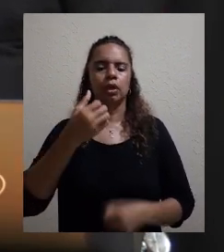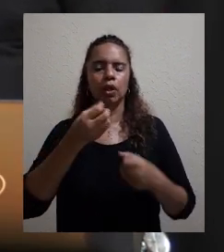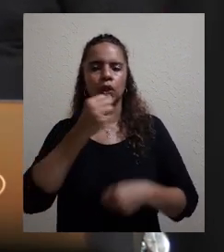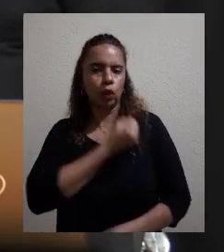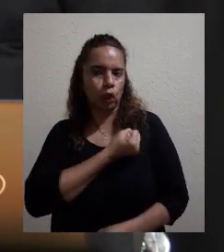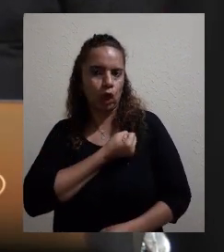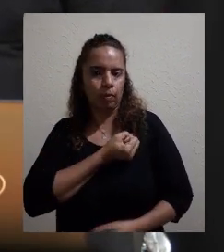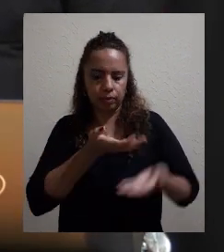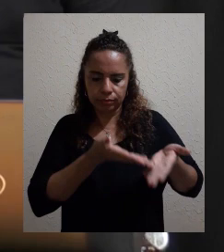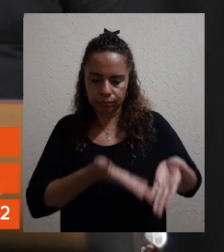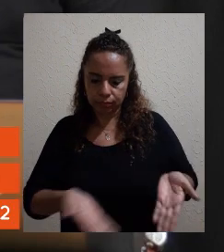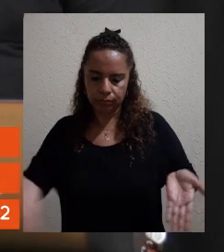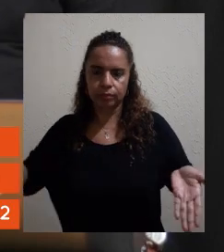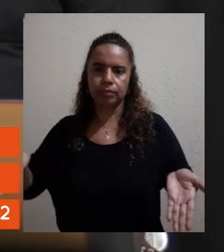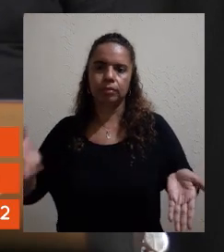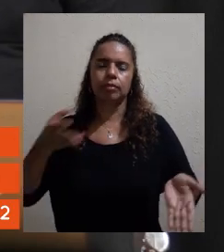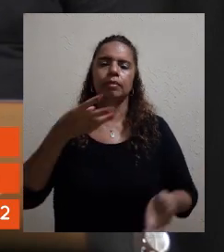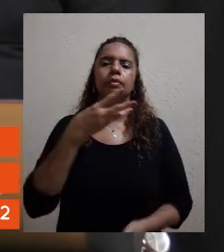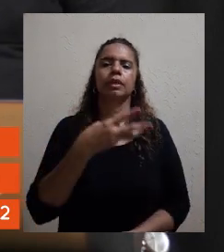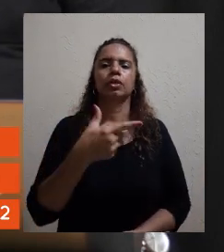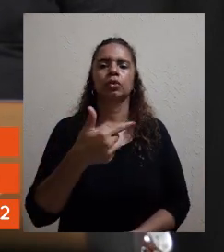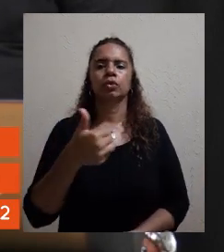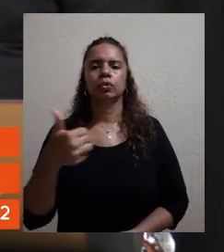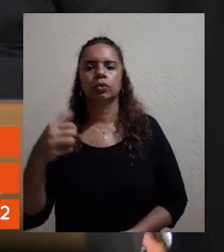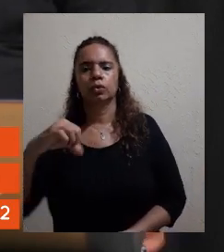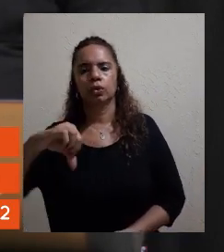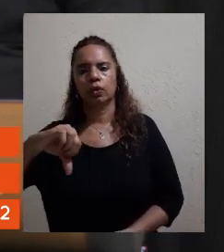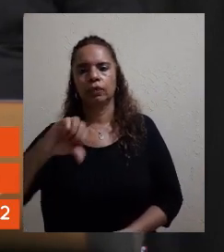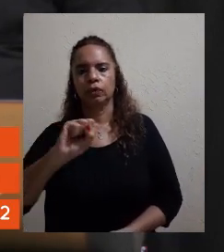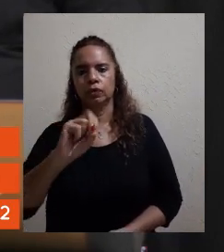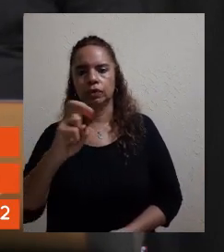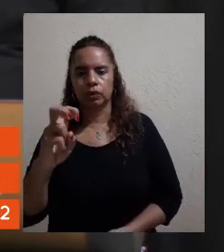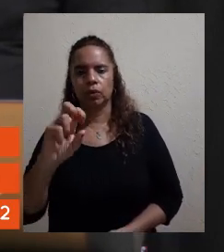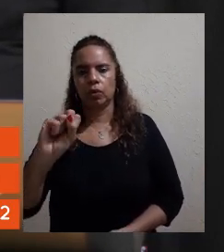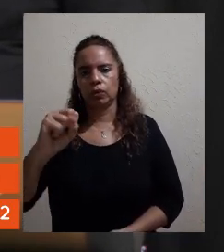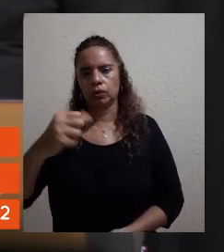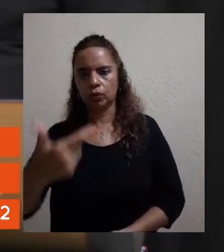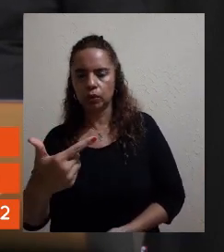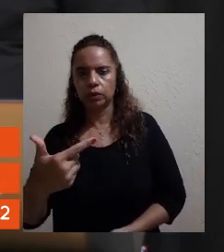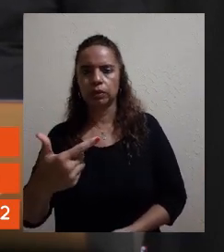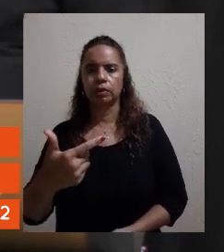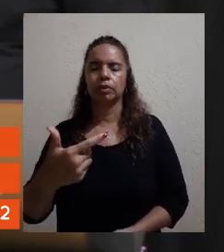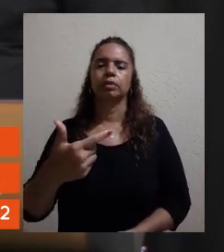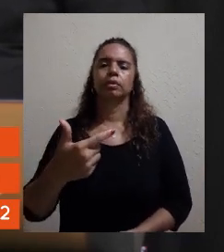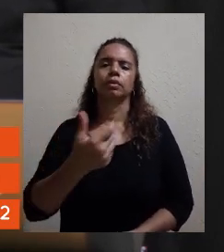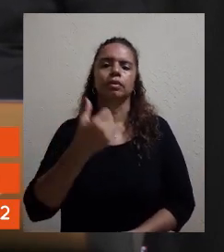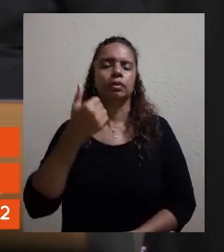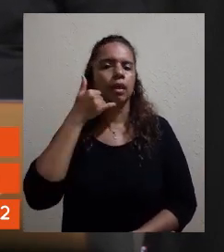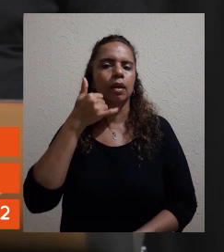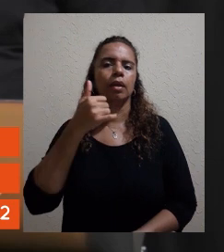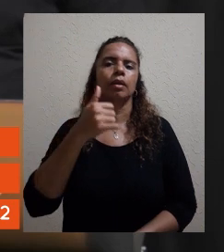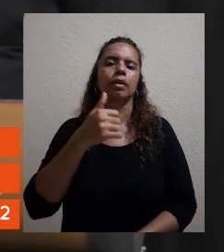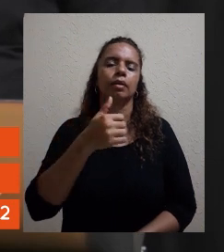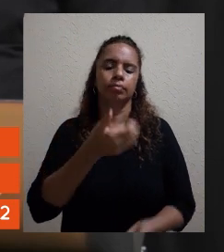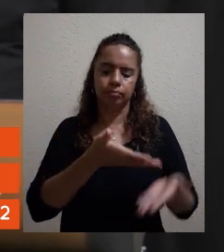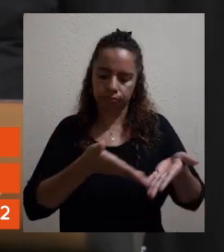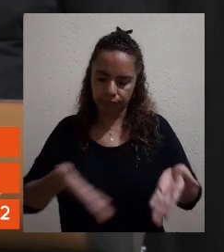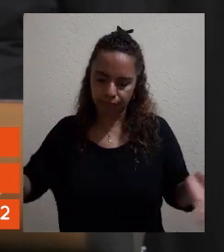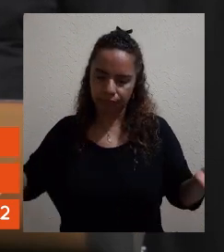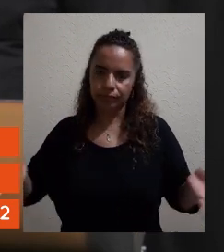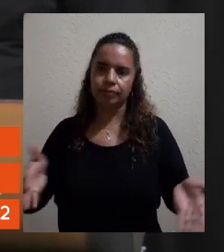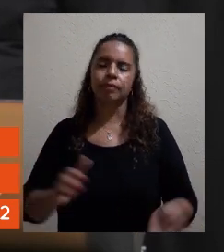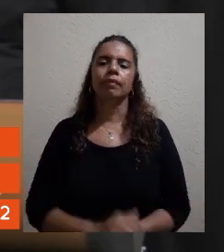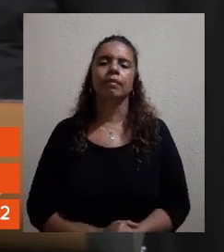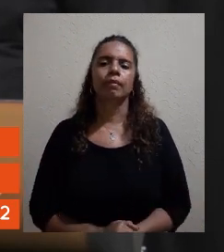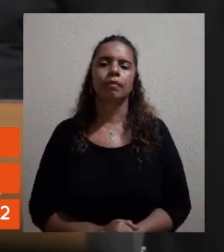Covid-19, você pode ligar para 85 3219 5973 ou 3219 8582 e